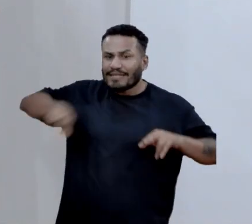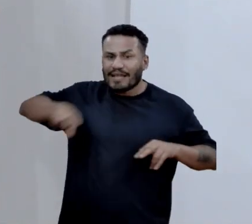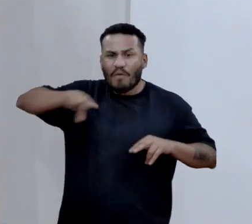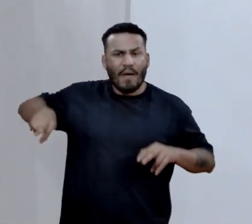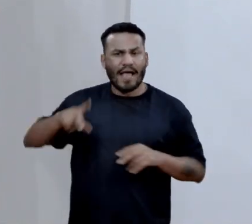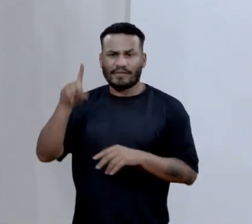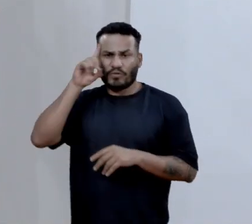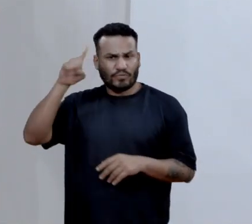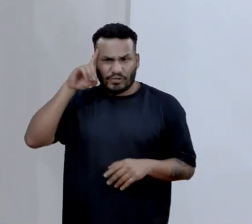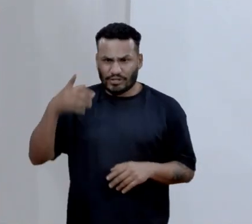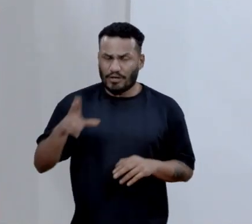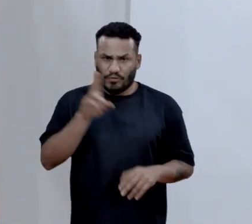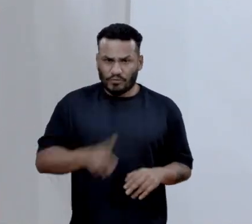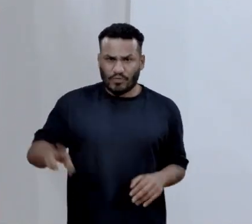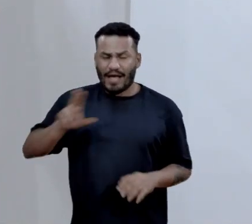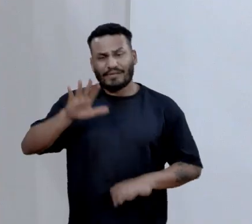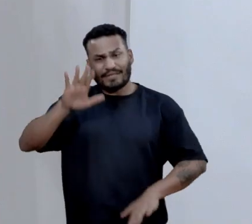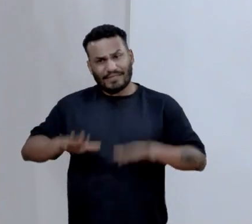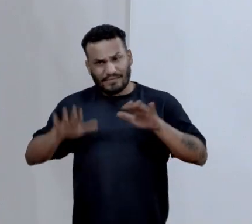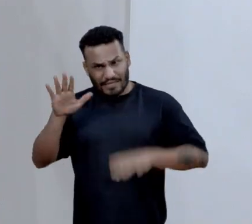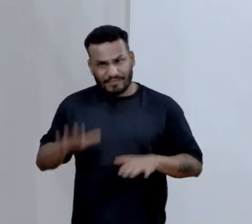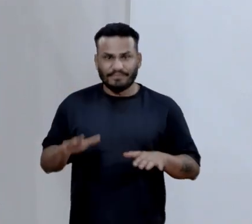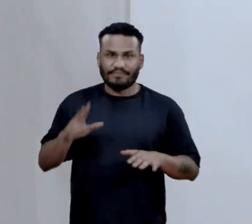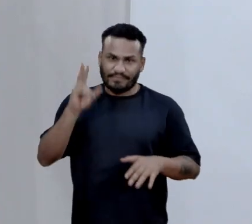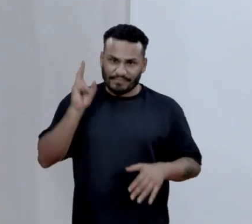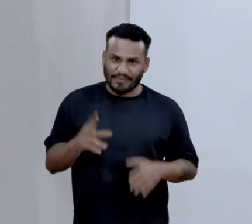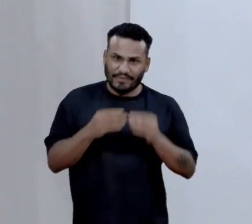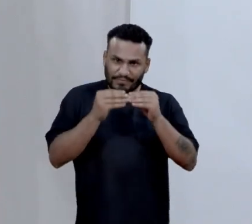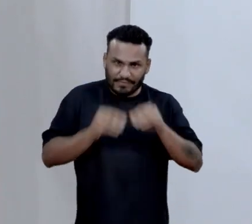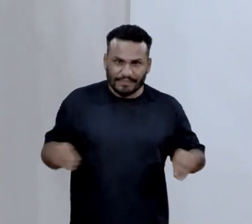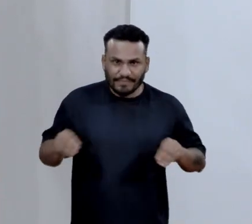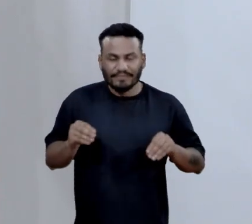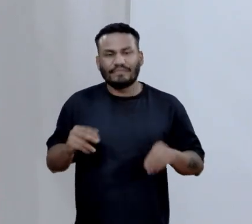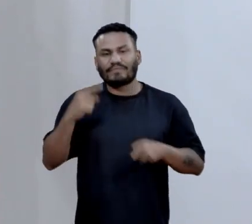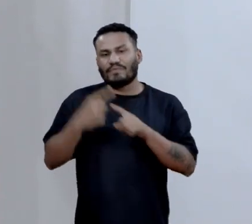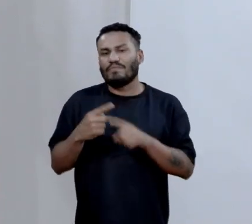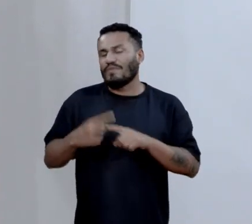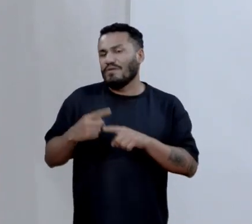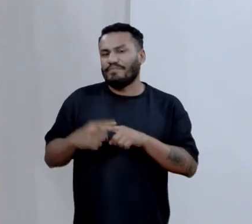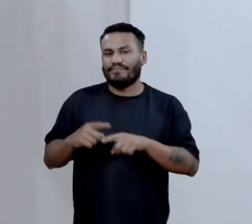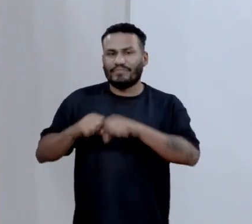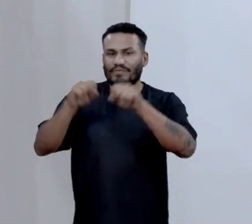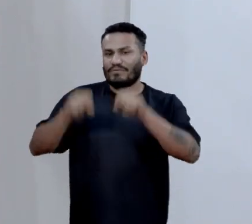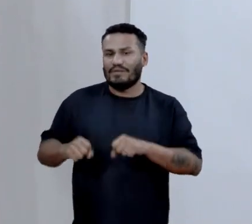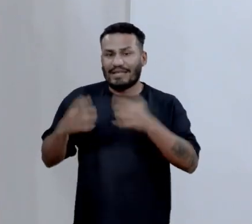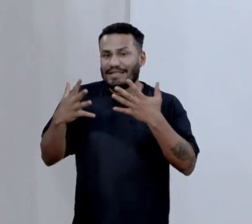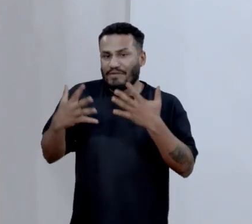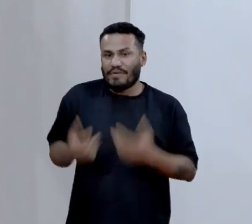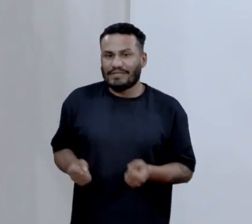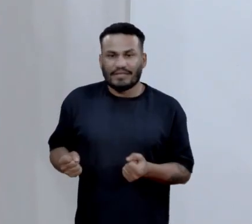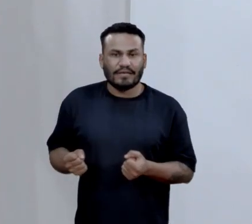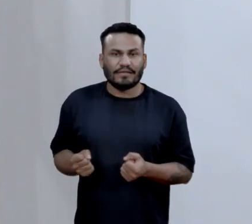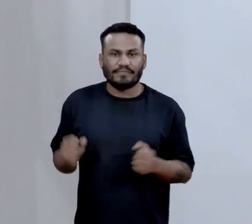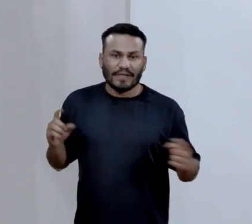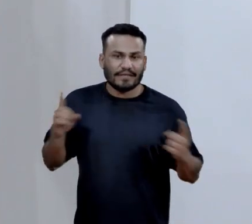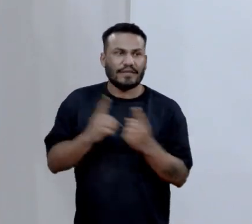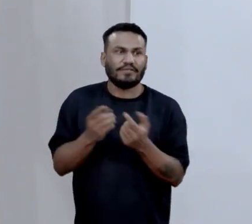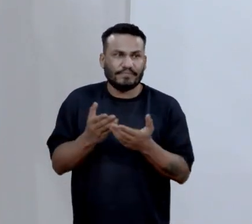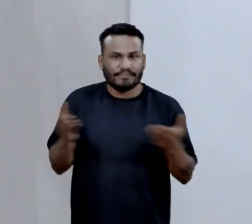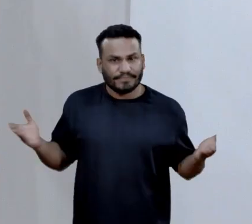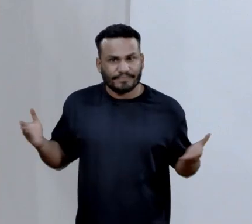usuários diários, são os usuários eventuais e estão sendo prejudicados porque o sistema não atende a